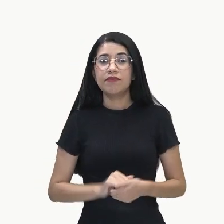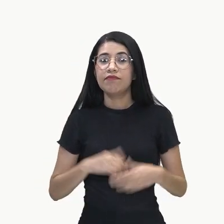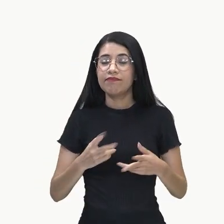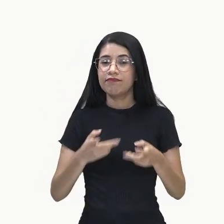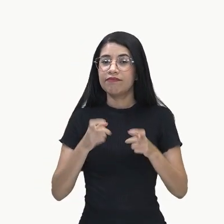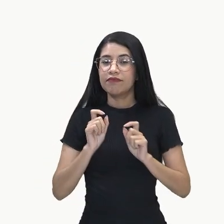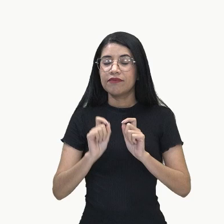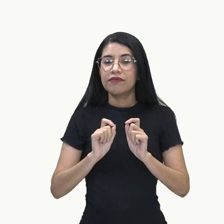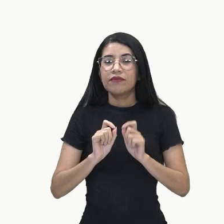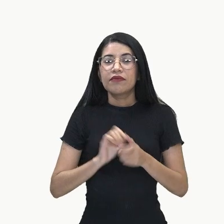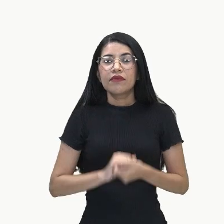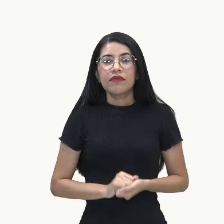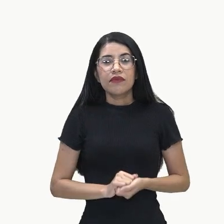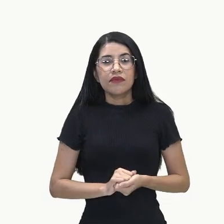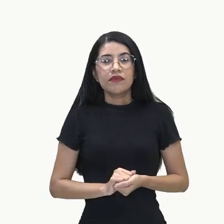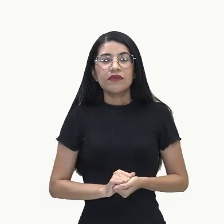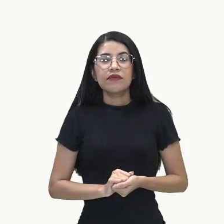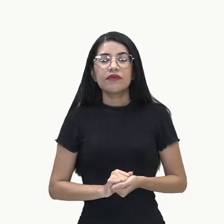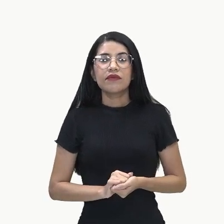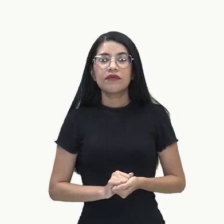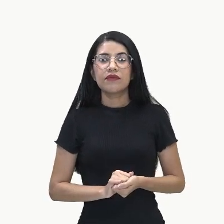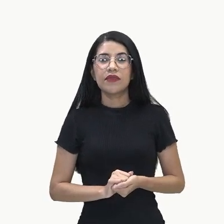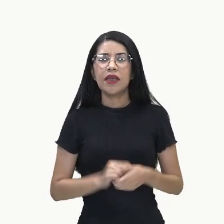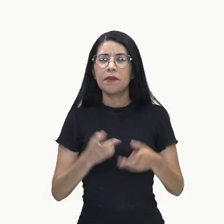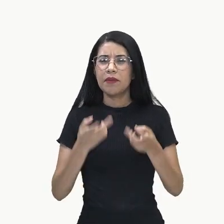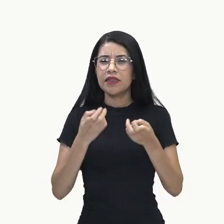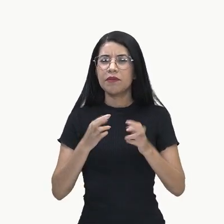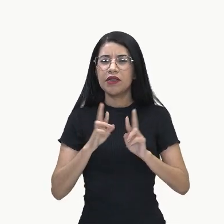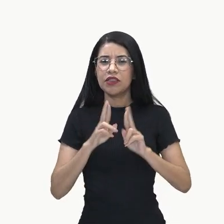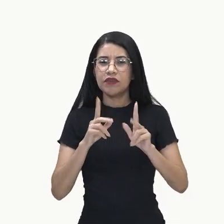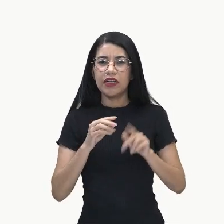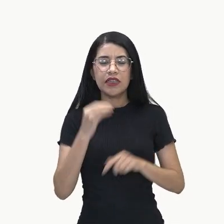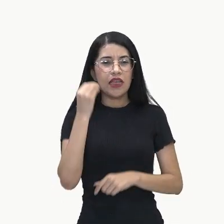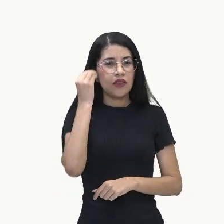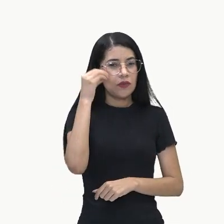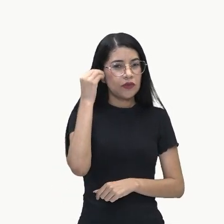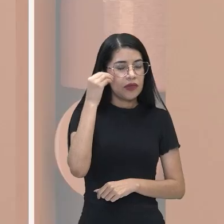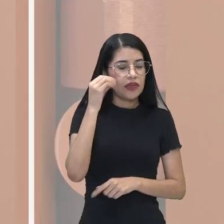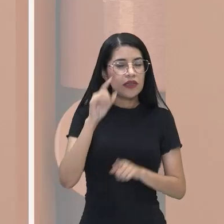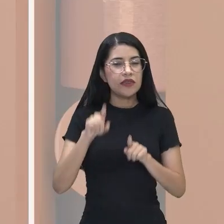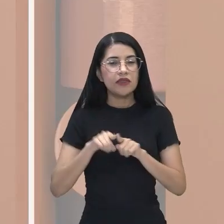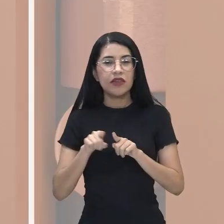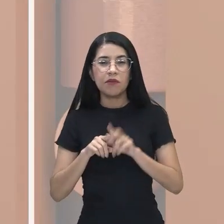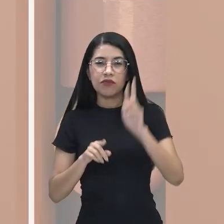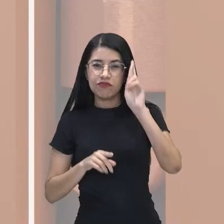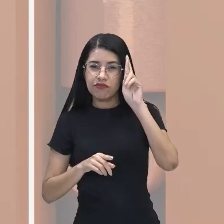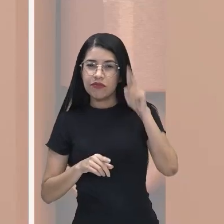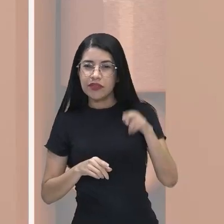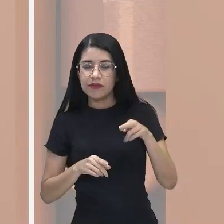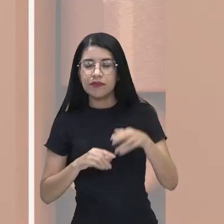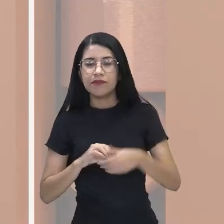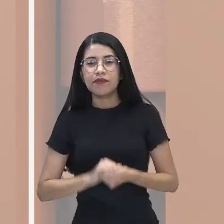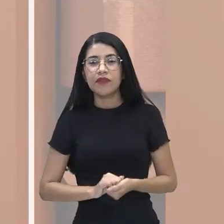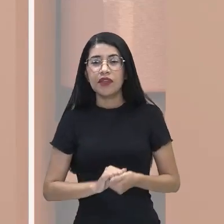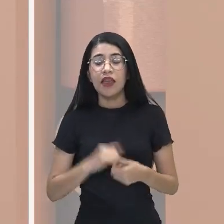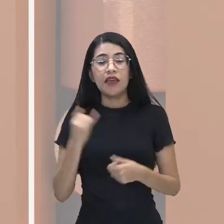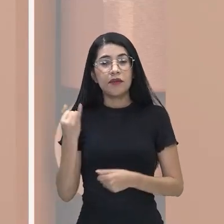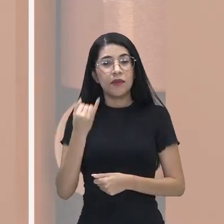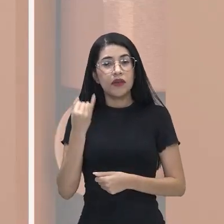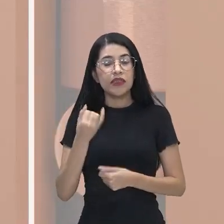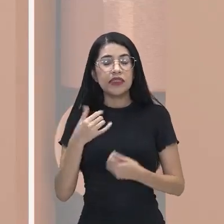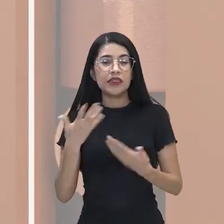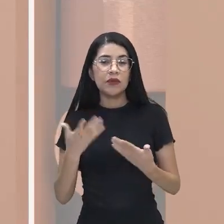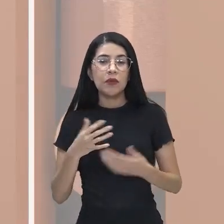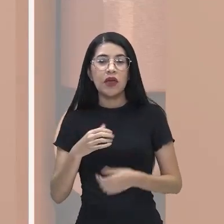Perceberam aqui, gente? Perceberam essa diferença? Muito importante aqui, tá? Quando eu